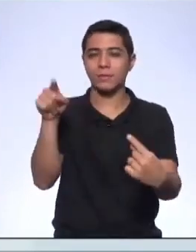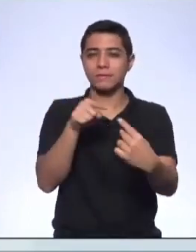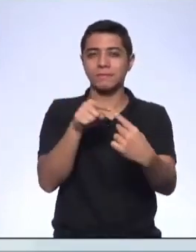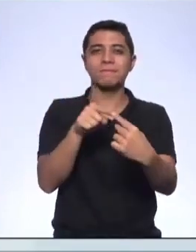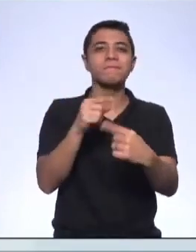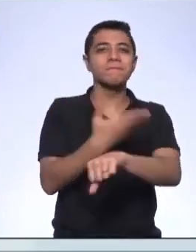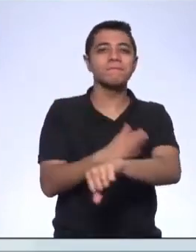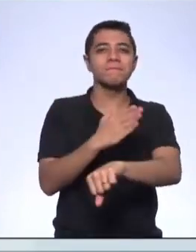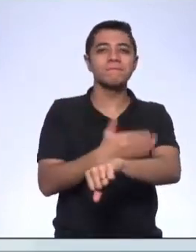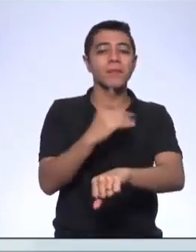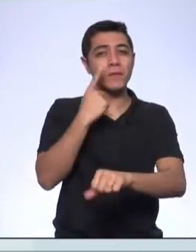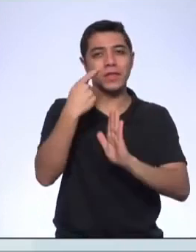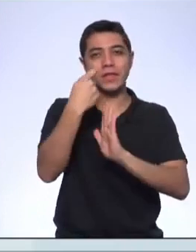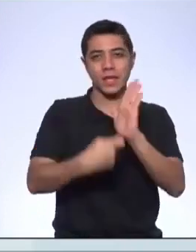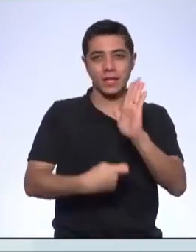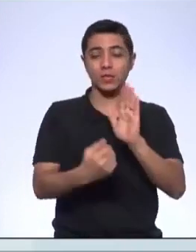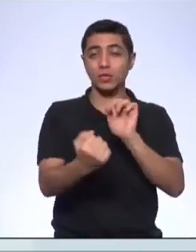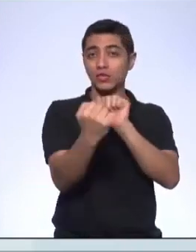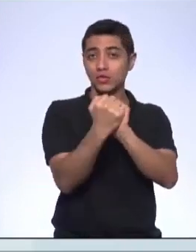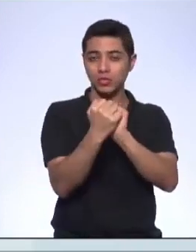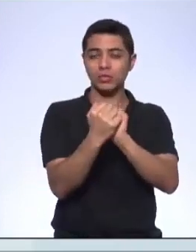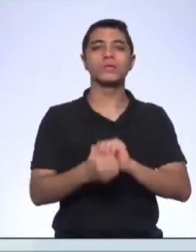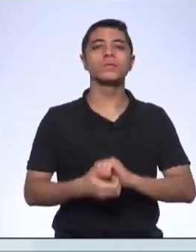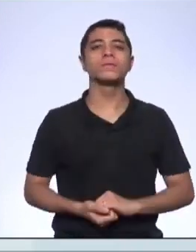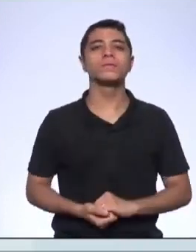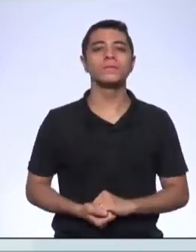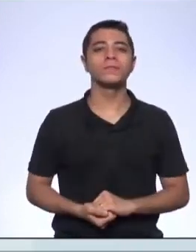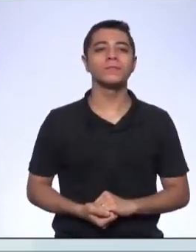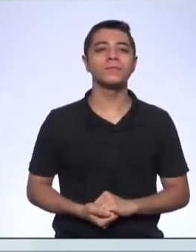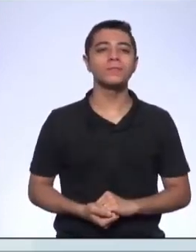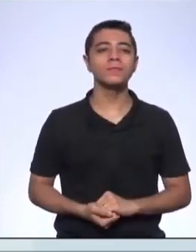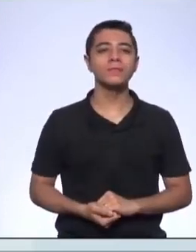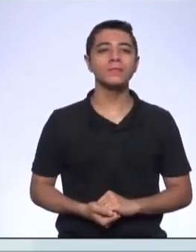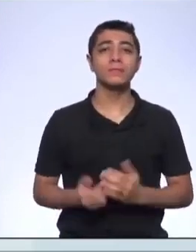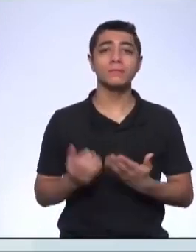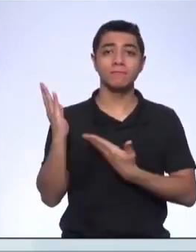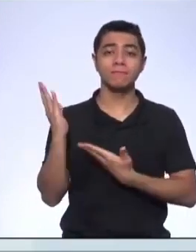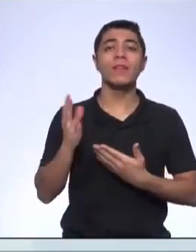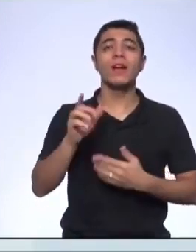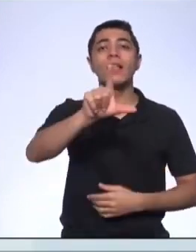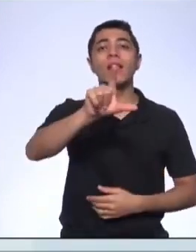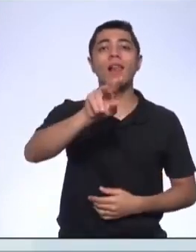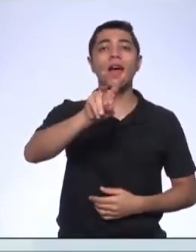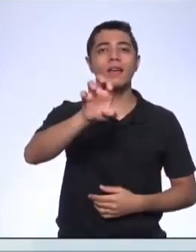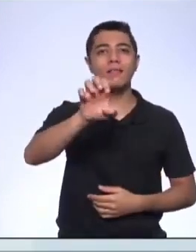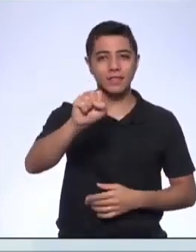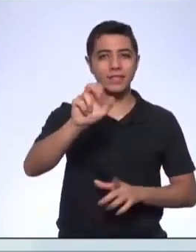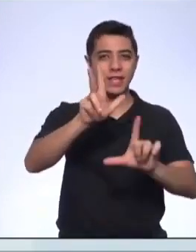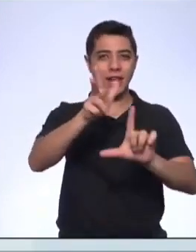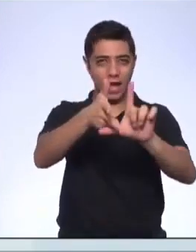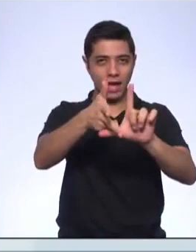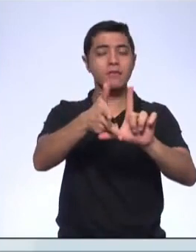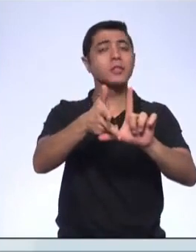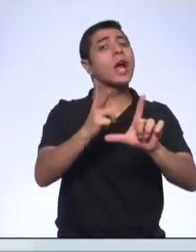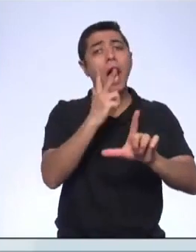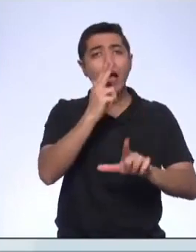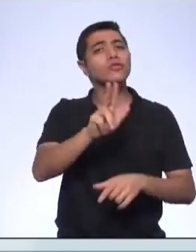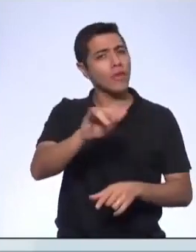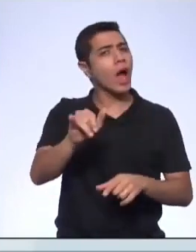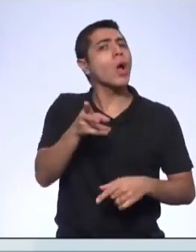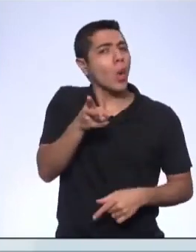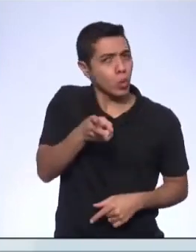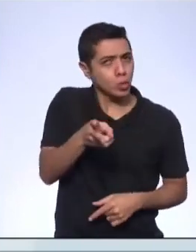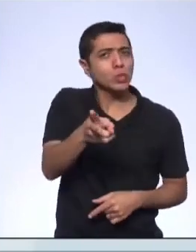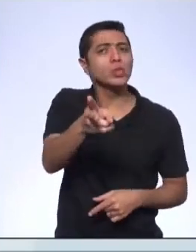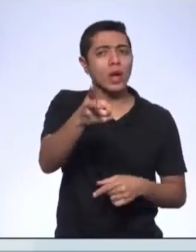Vamos ler esse texto aí juntos. Lives devem continuar após a pandemia. É um assunto bem atual, né? Durante a pandemia do Covid-19,